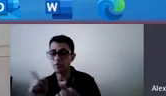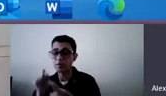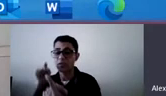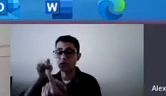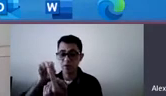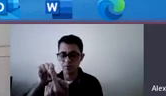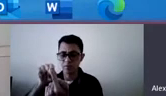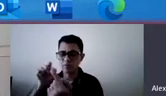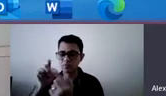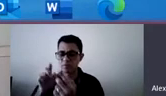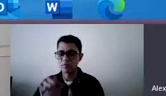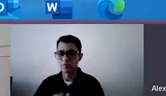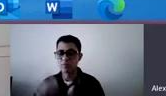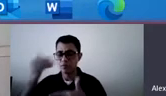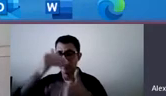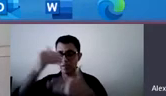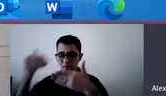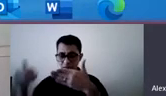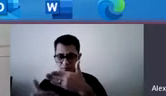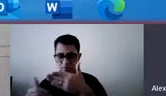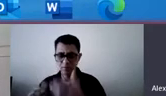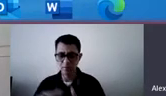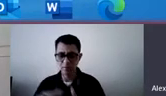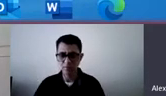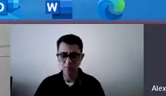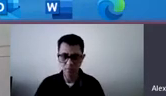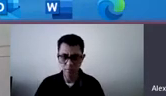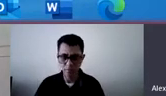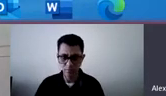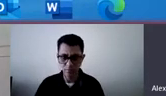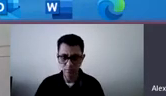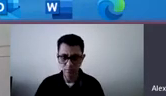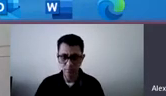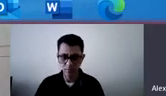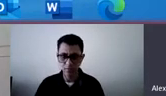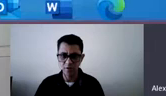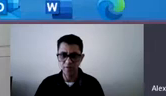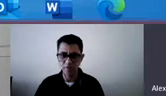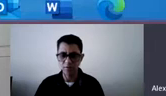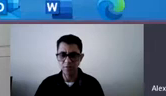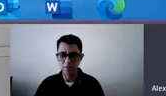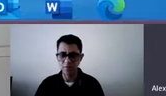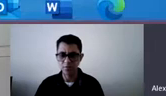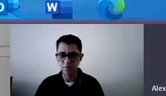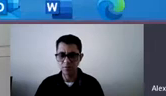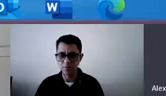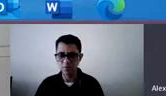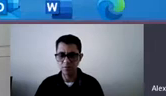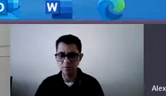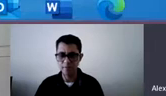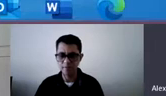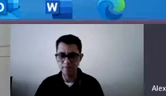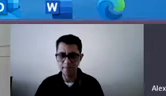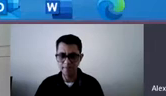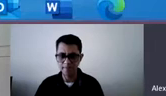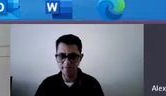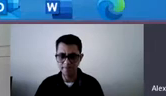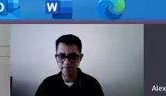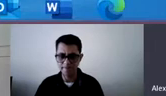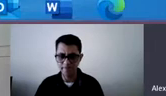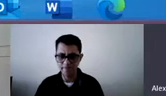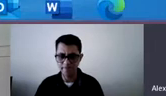Alexandra, pode passar. Foco e persistência. Tá aí, então... falando. Di?